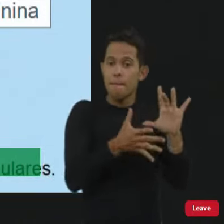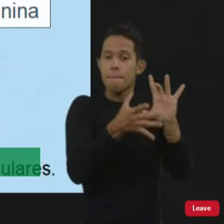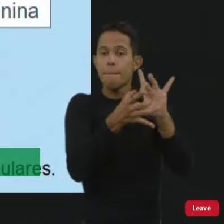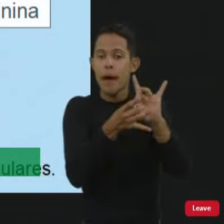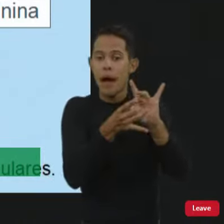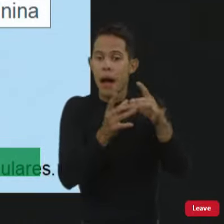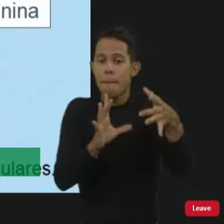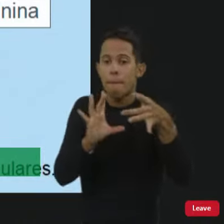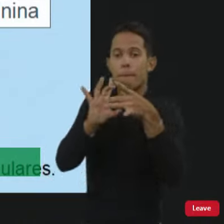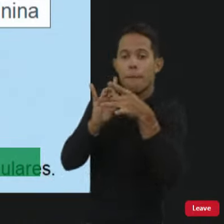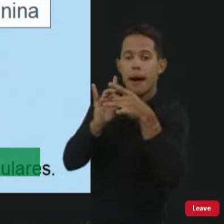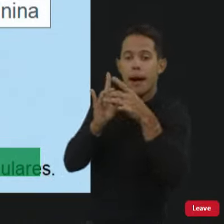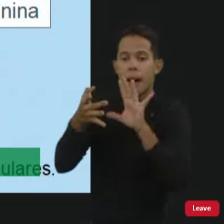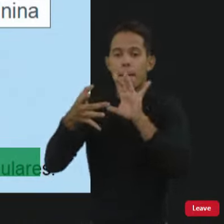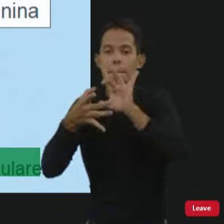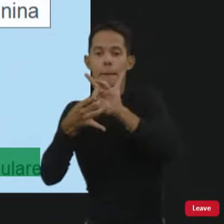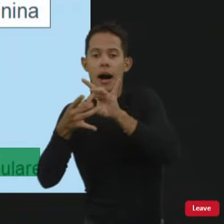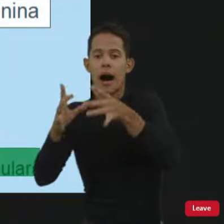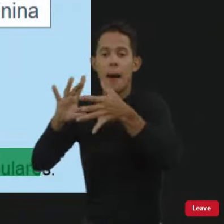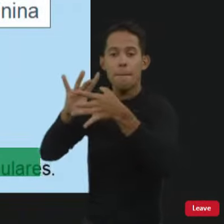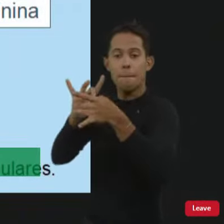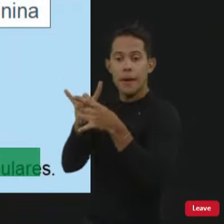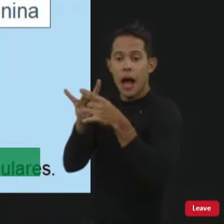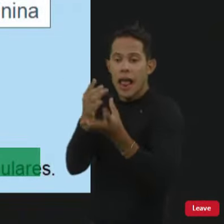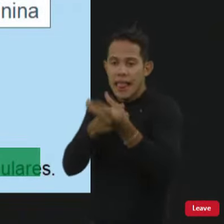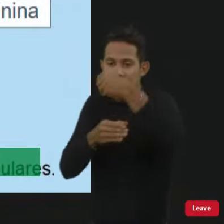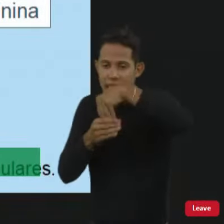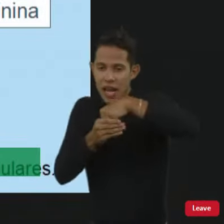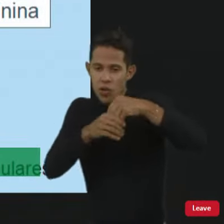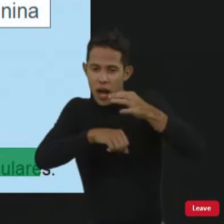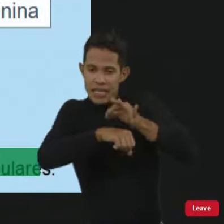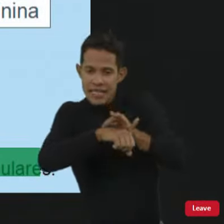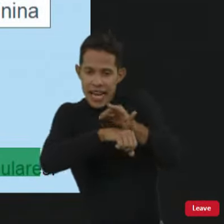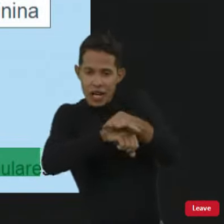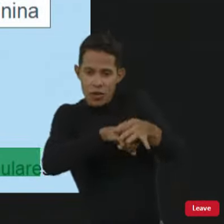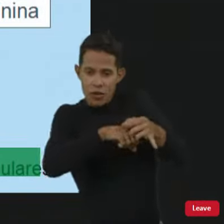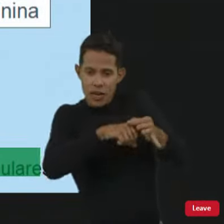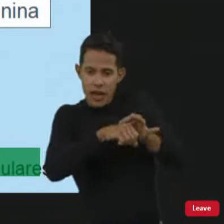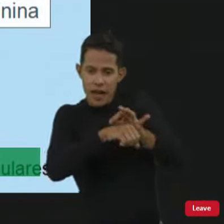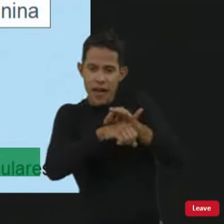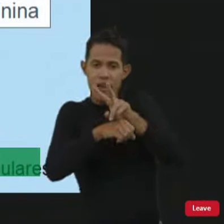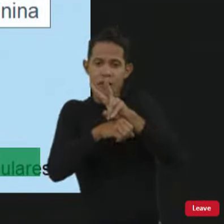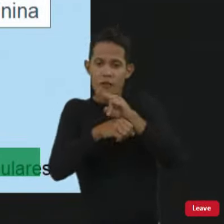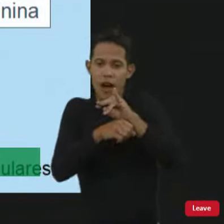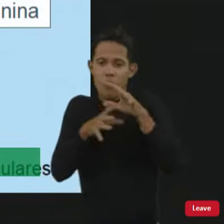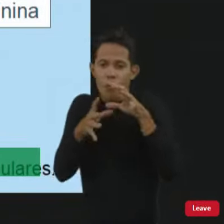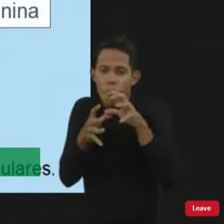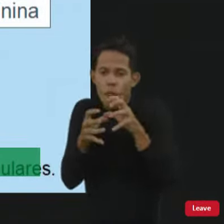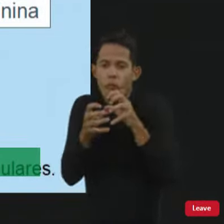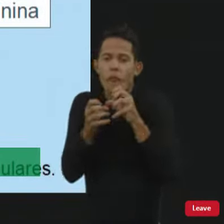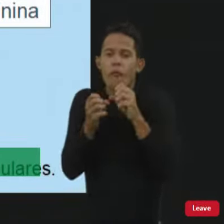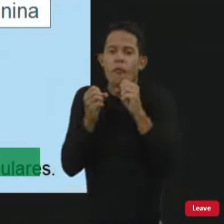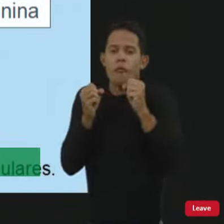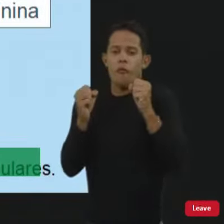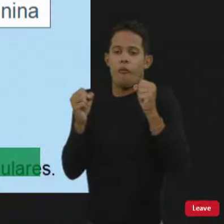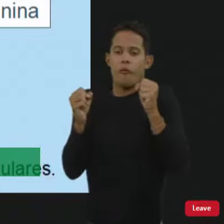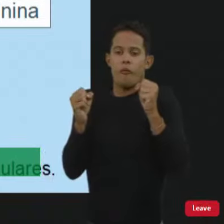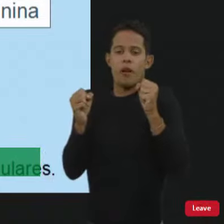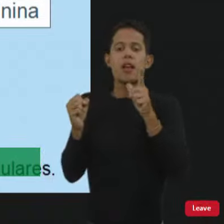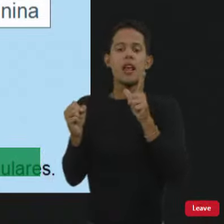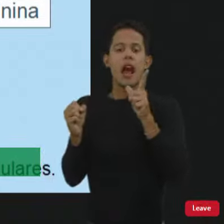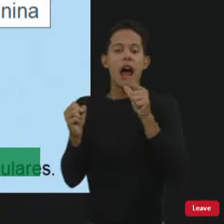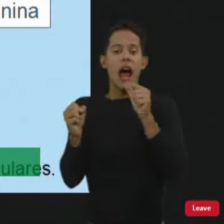dos vasos, elas se contraem um pouquinho e elas deixam passar o líquido que estaria dentro do vaso para